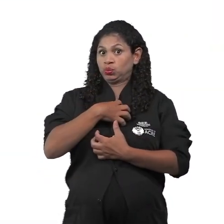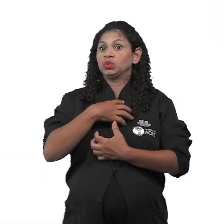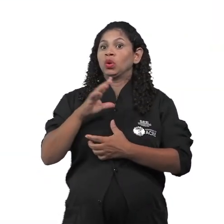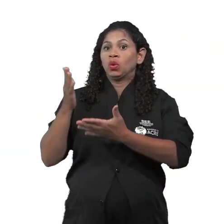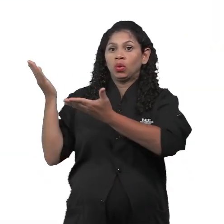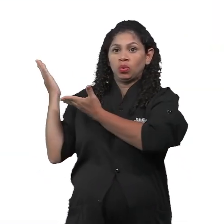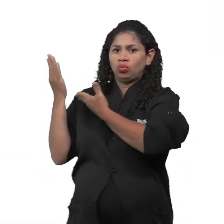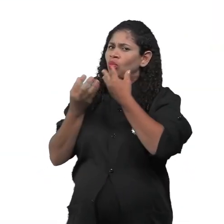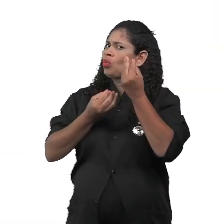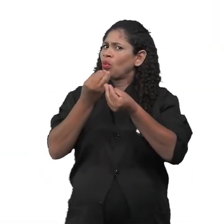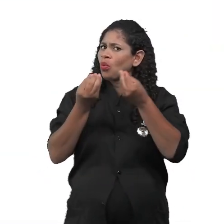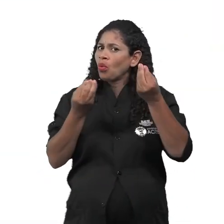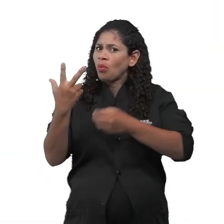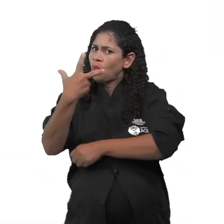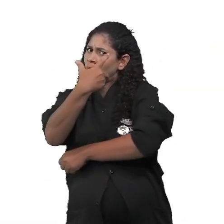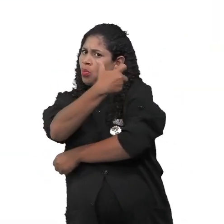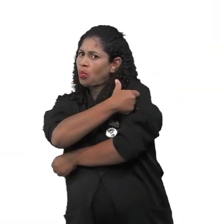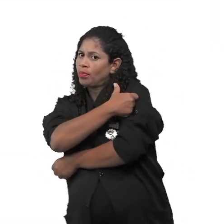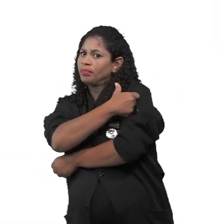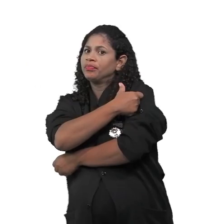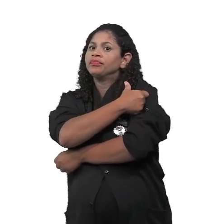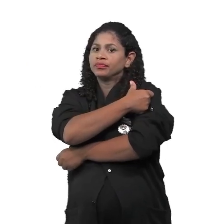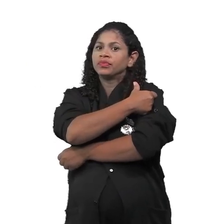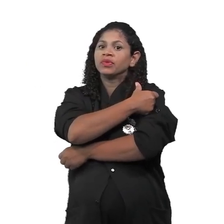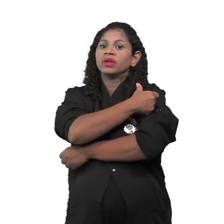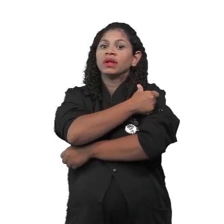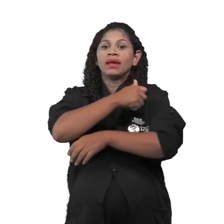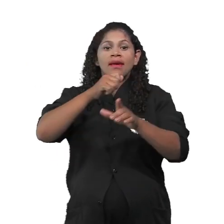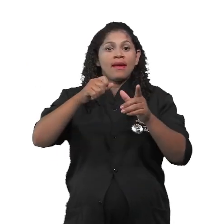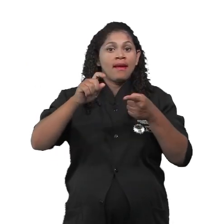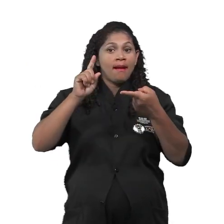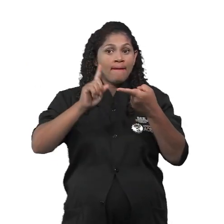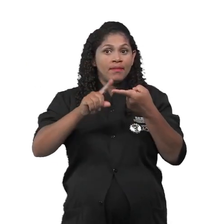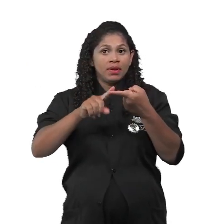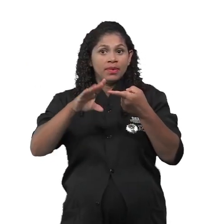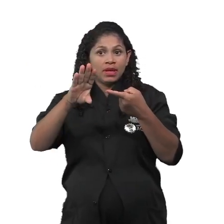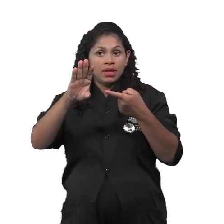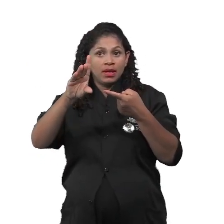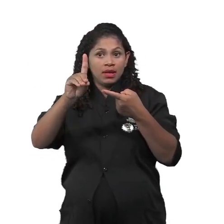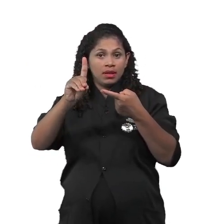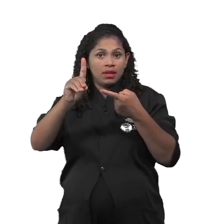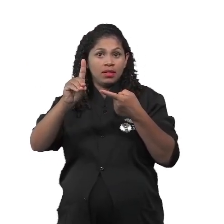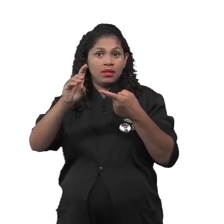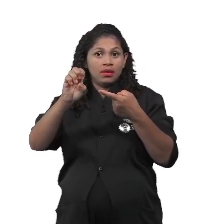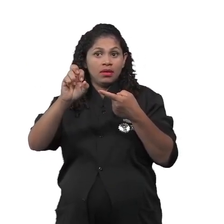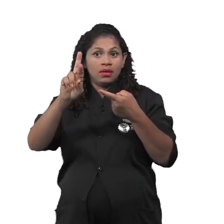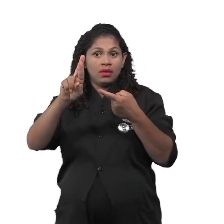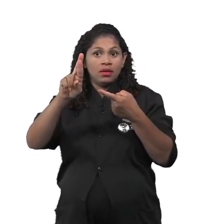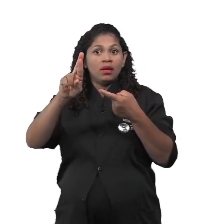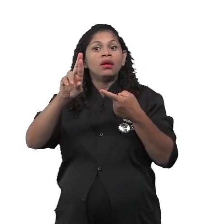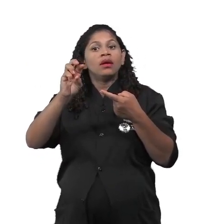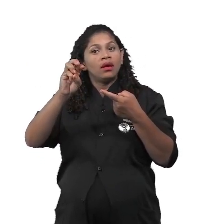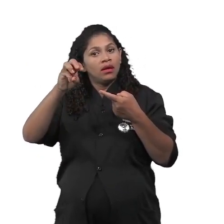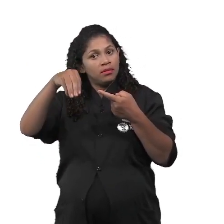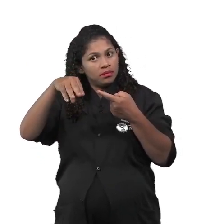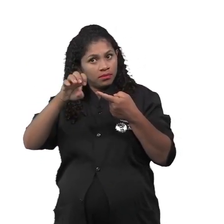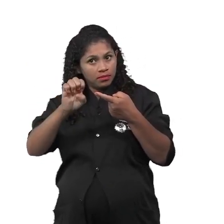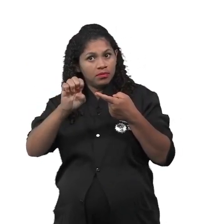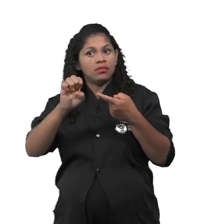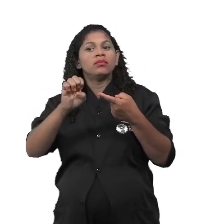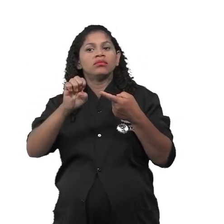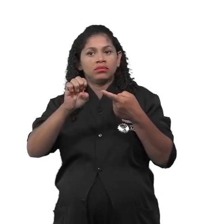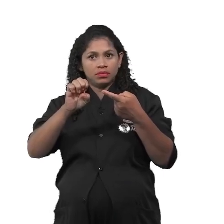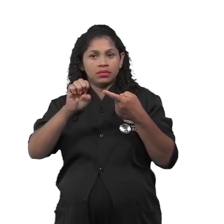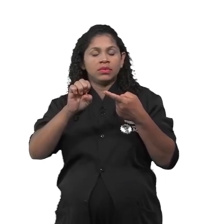aplicação. Então a gente tem a aplicação intradérmica, né, a gente vai colocar ele num ângulo de 10 a 15 graus. E geralmente a